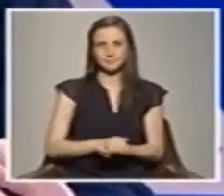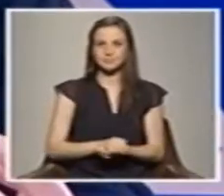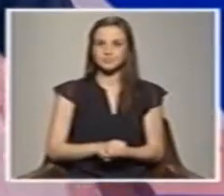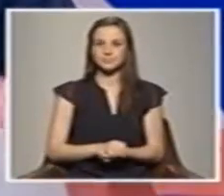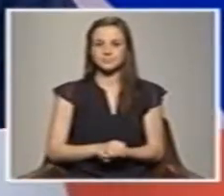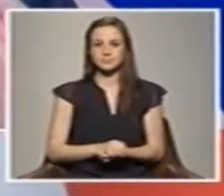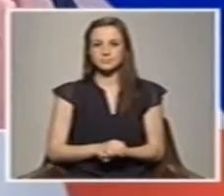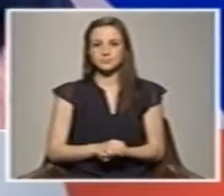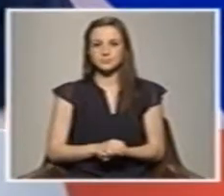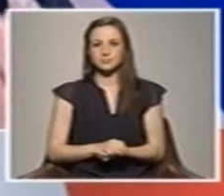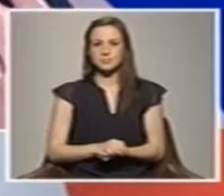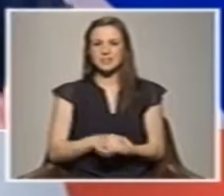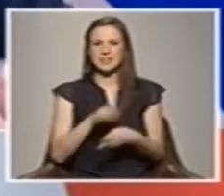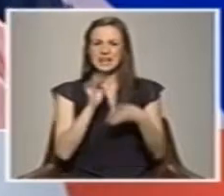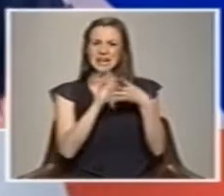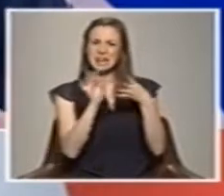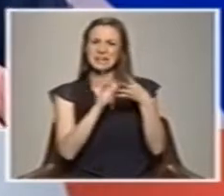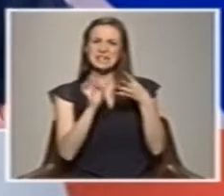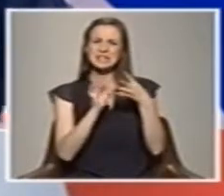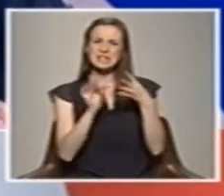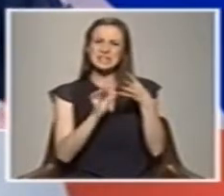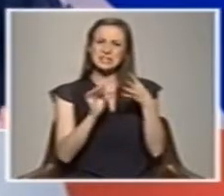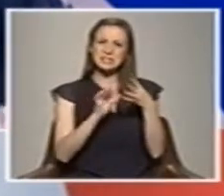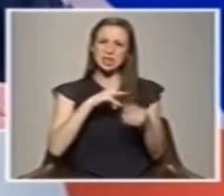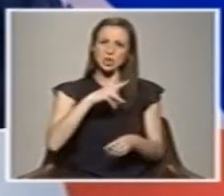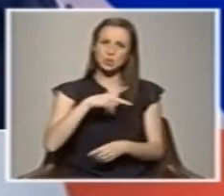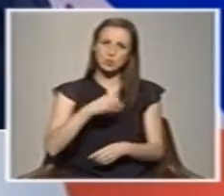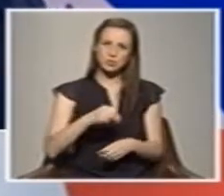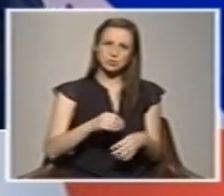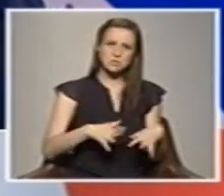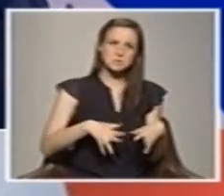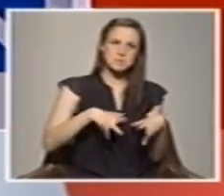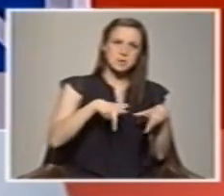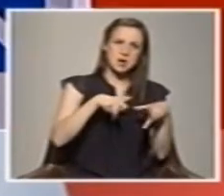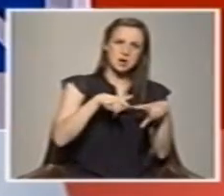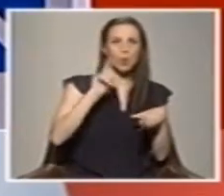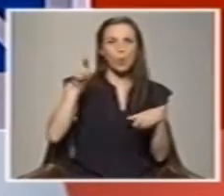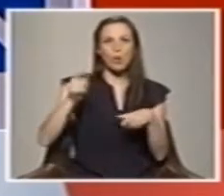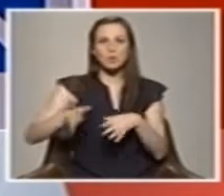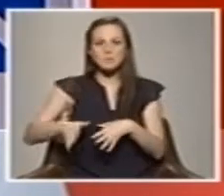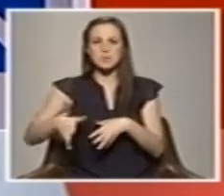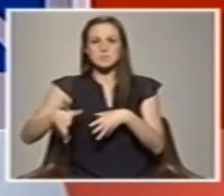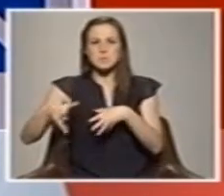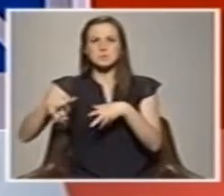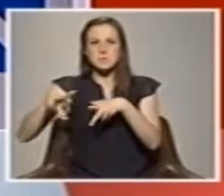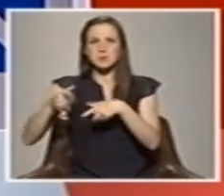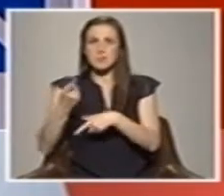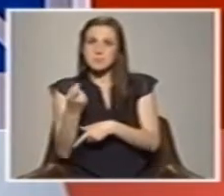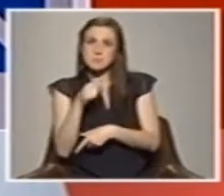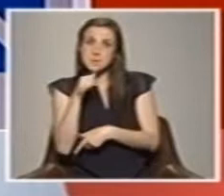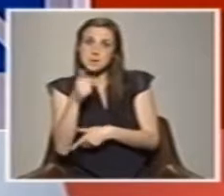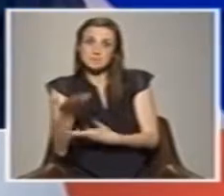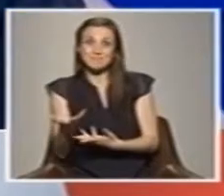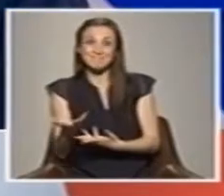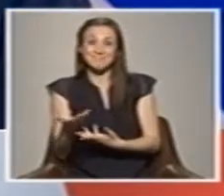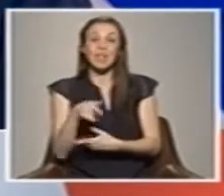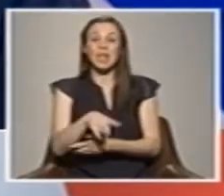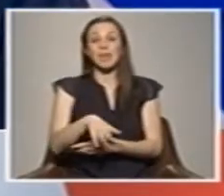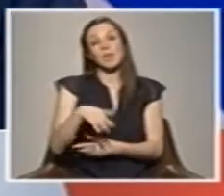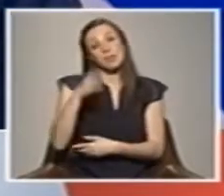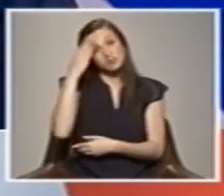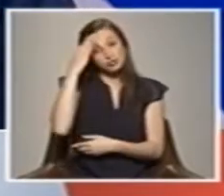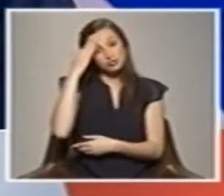vez, temos aqui características do mundo desenvolvido e do mundo subdesenvolvido. E, portanto, achamos que deveríamos